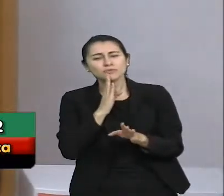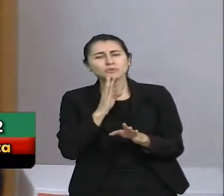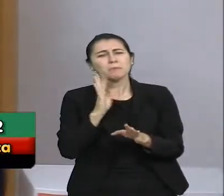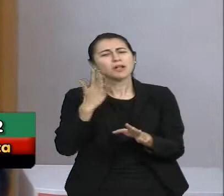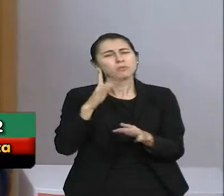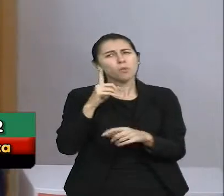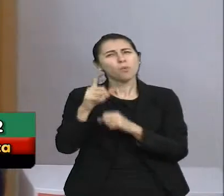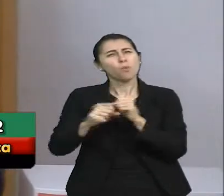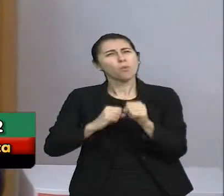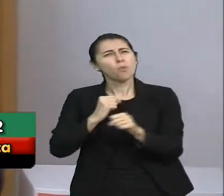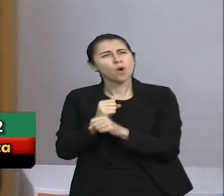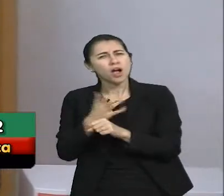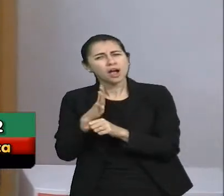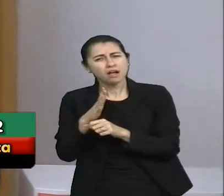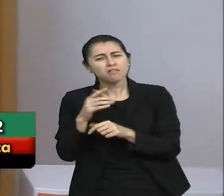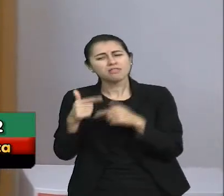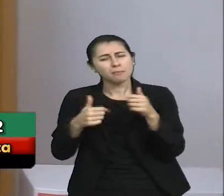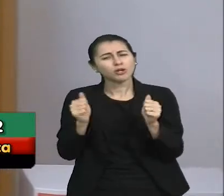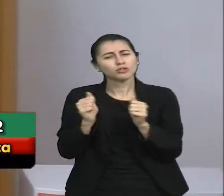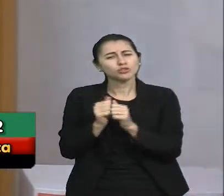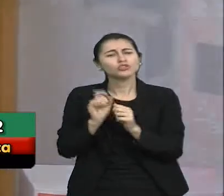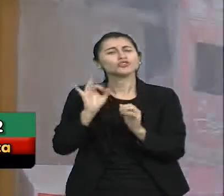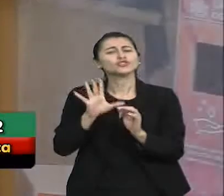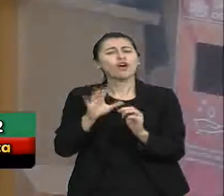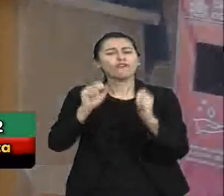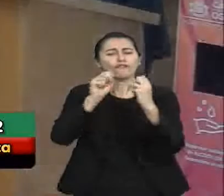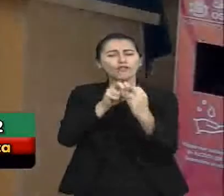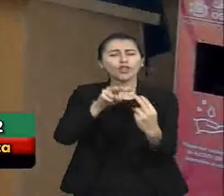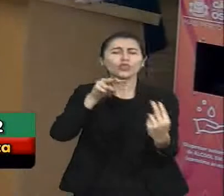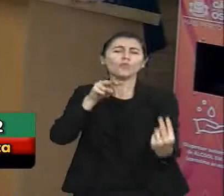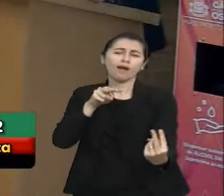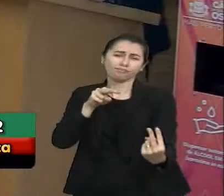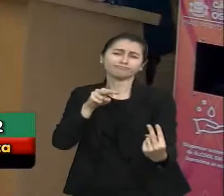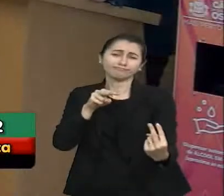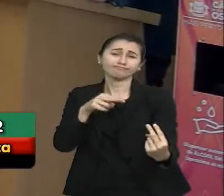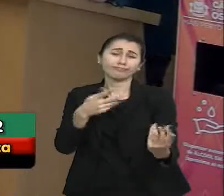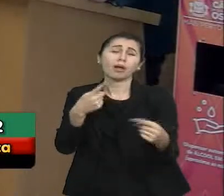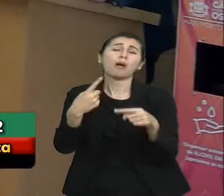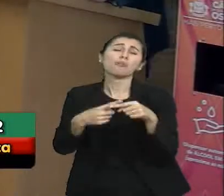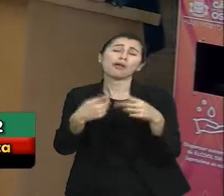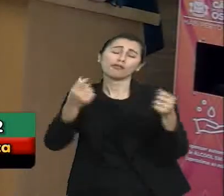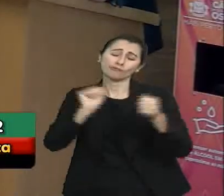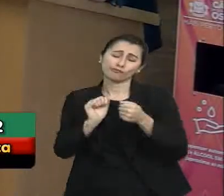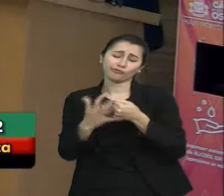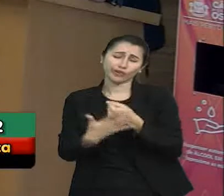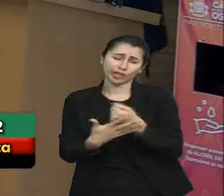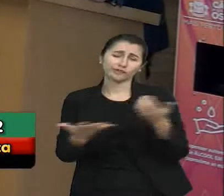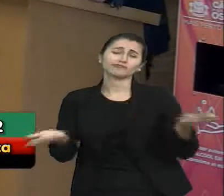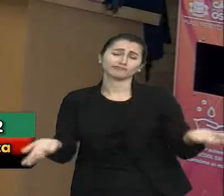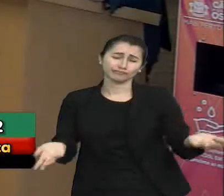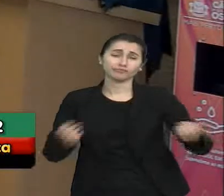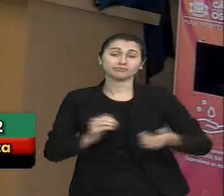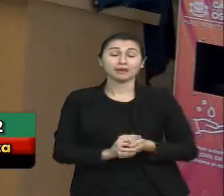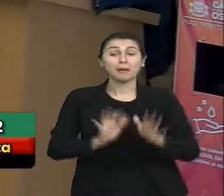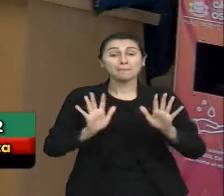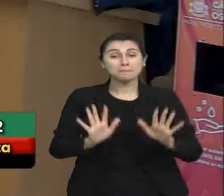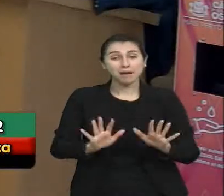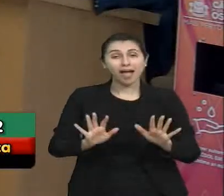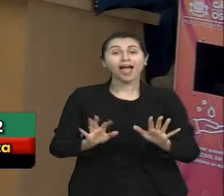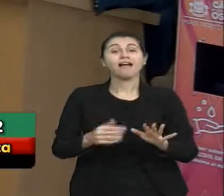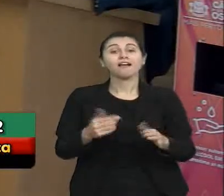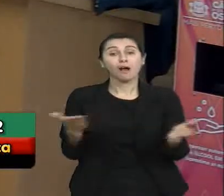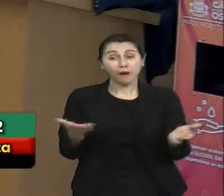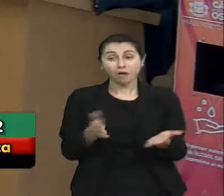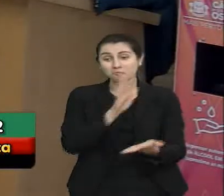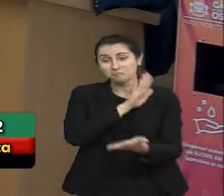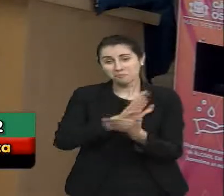ano, só nos conhecemos de modo virtual, em razão desse grande mal que nos acometeu, que foi a pandemia, né? Mas, saindo daqui, vou dar um abraço